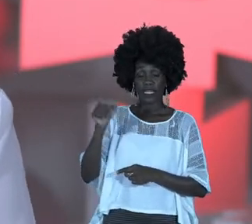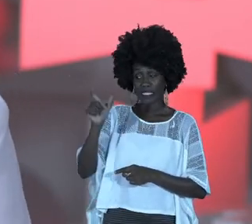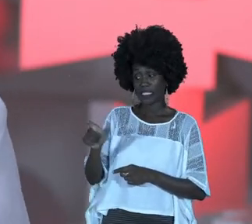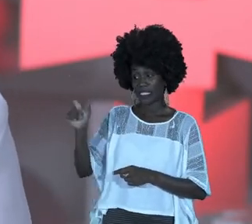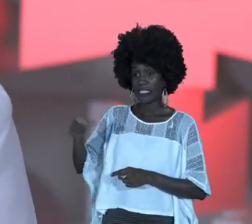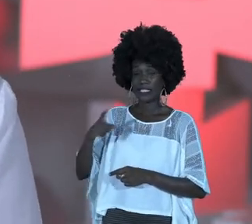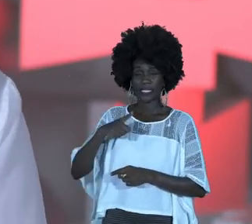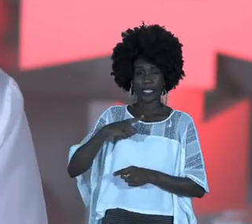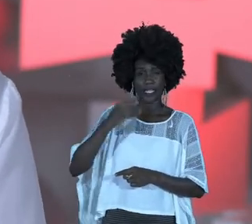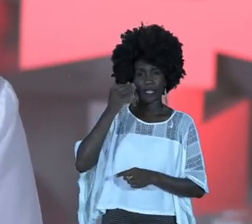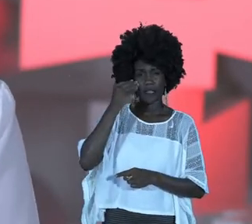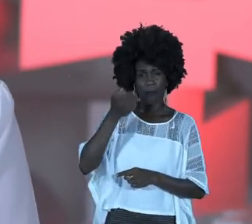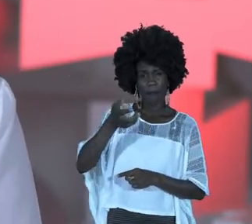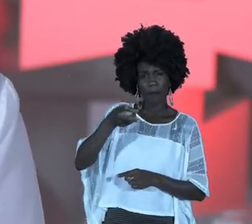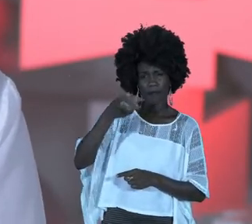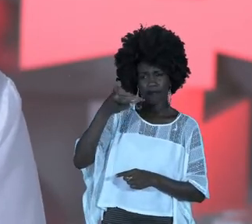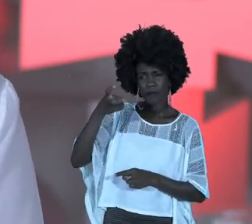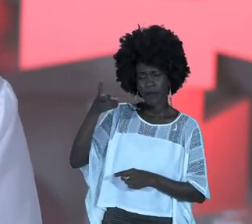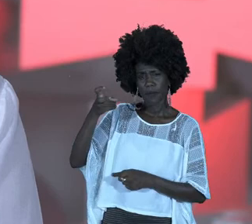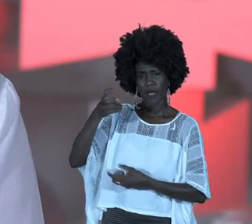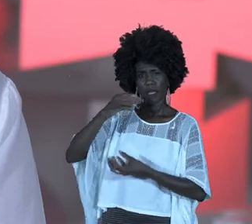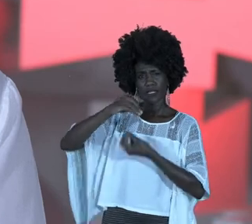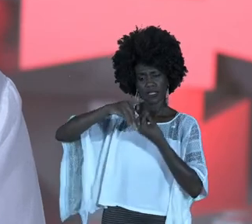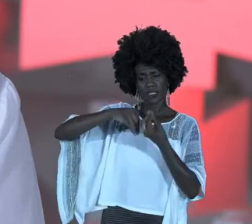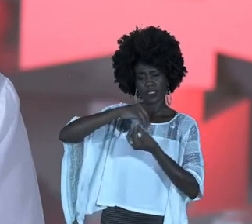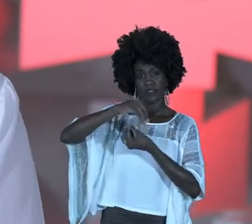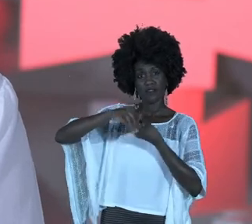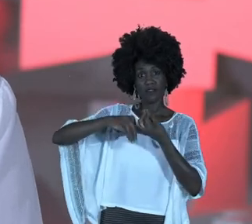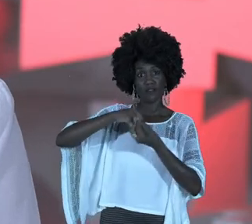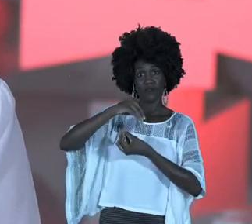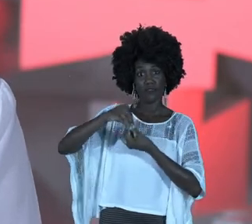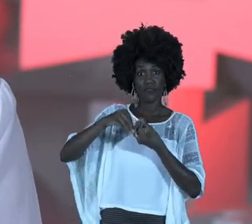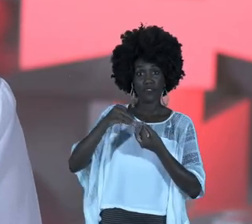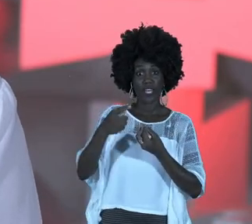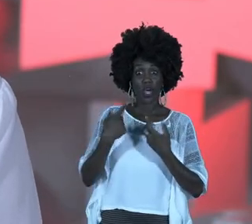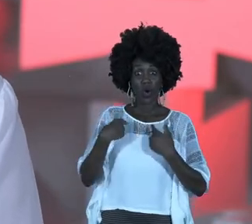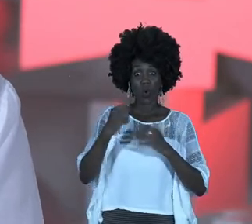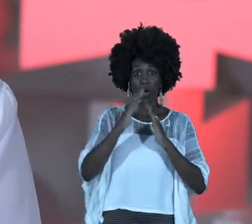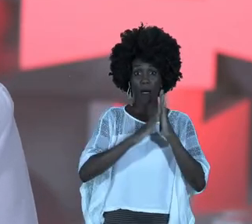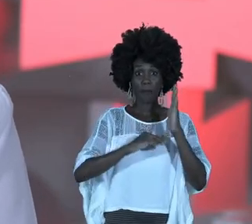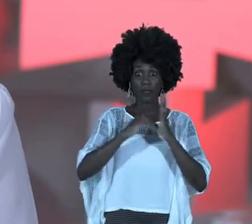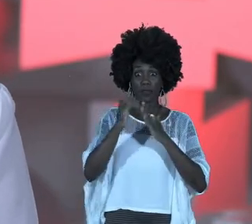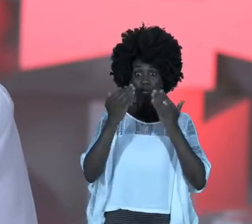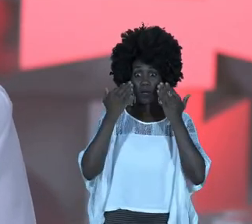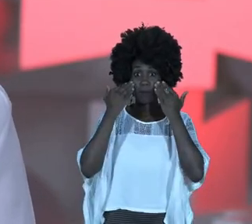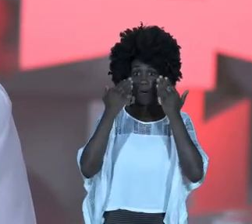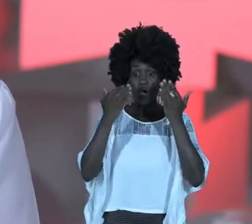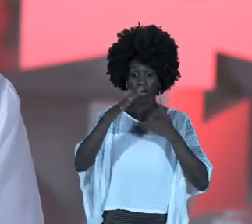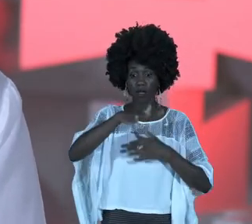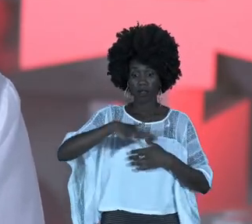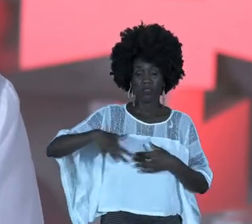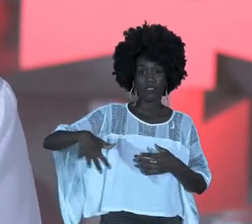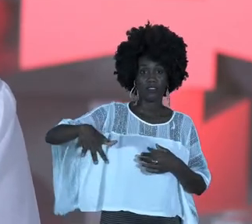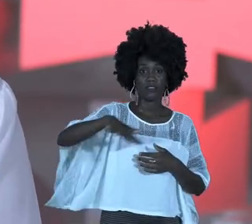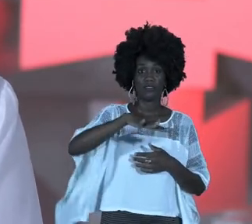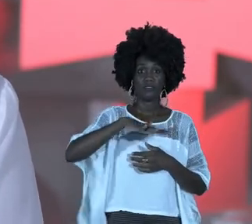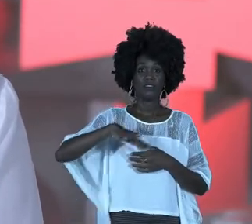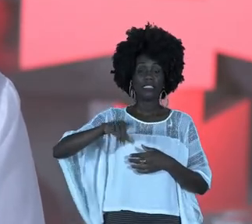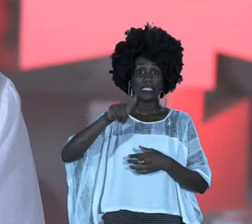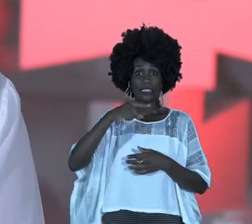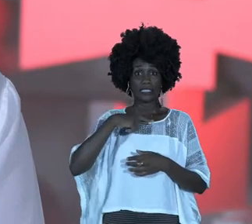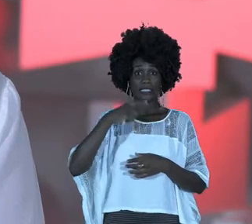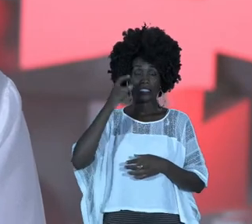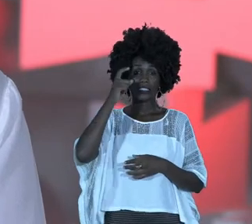mensurar, captar, se envolver com o espaço tridimensional representado numa superfície plana. Isso é